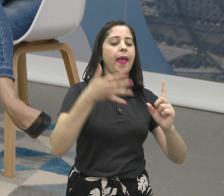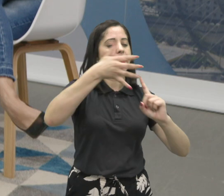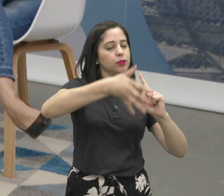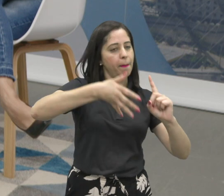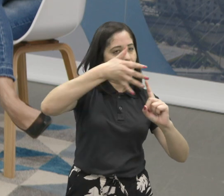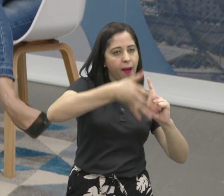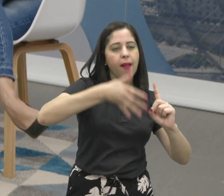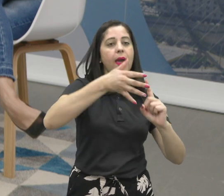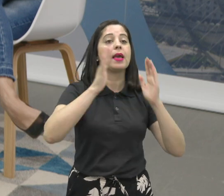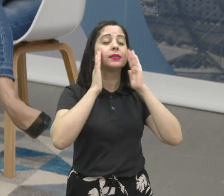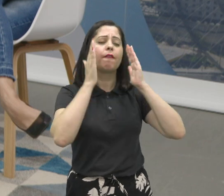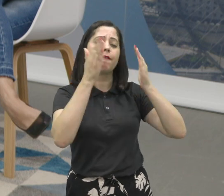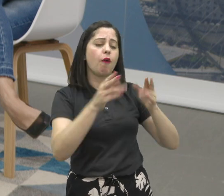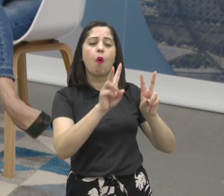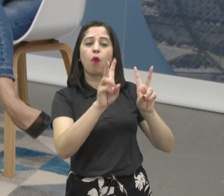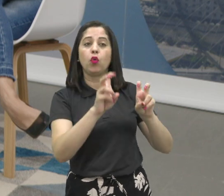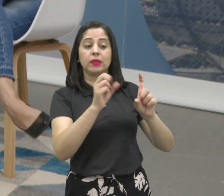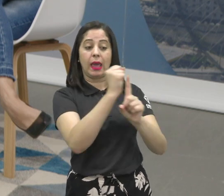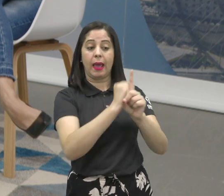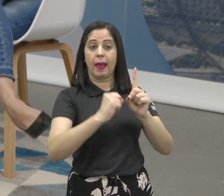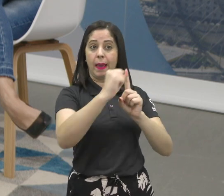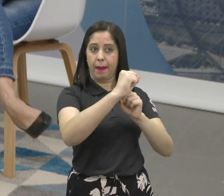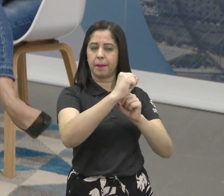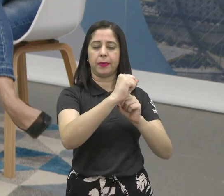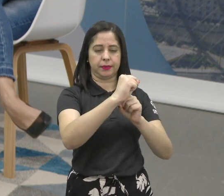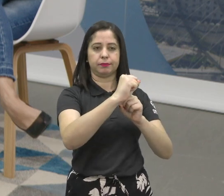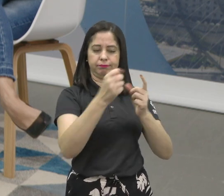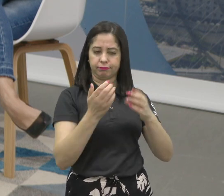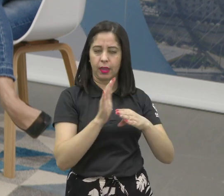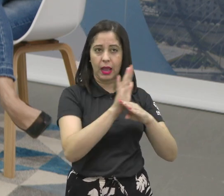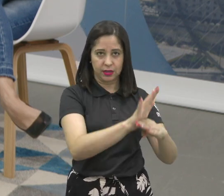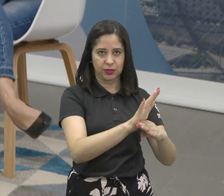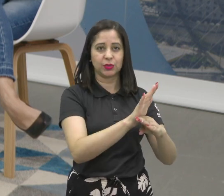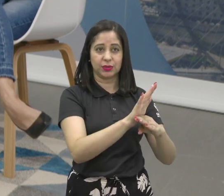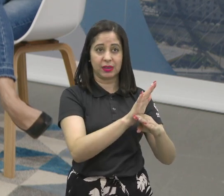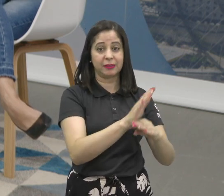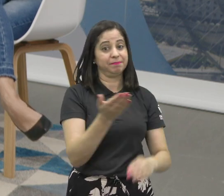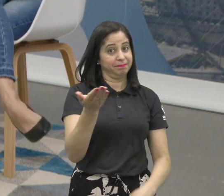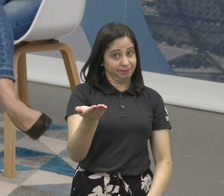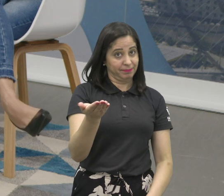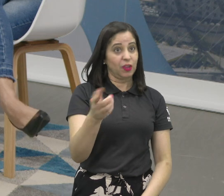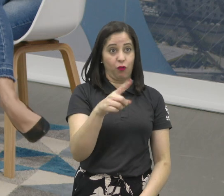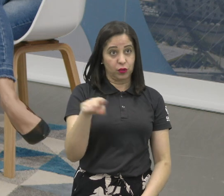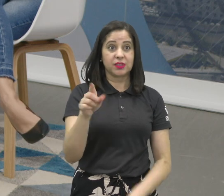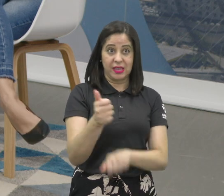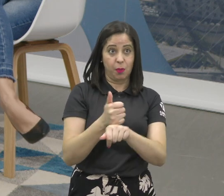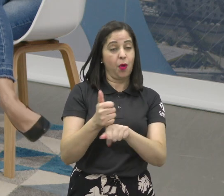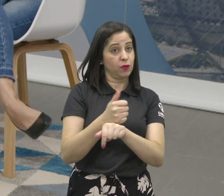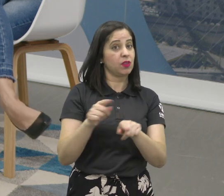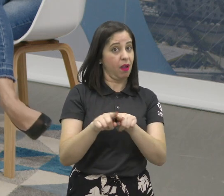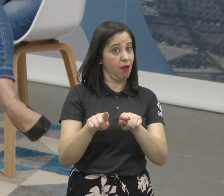também, e a assistência social, assim como várias áreas, né, não tem como fugir do poder público, então é